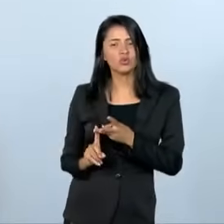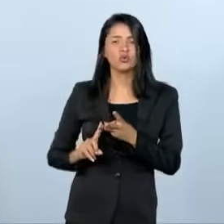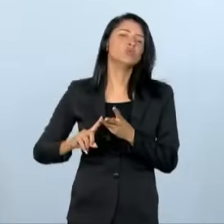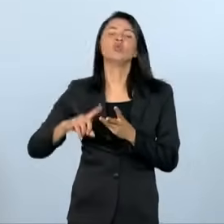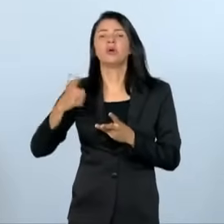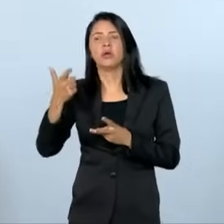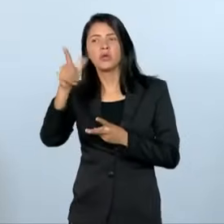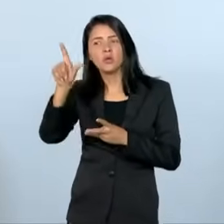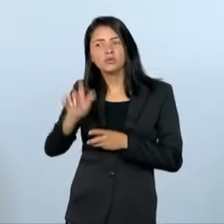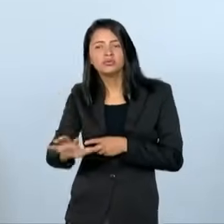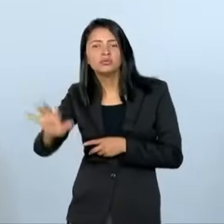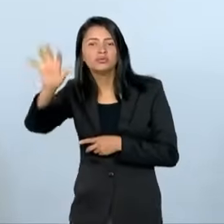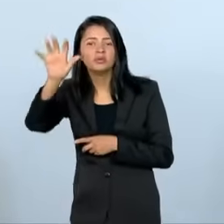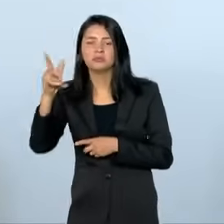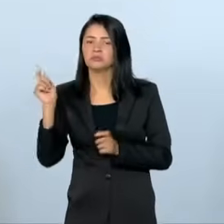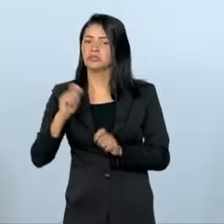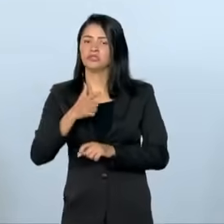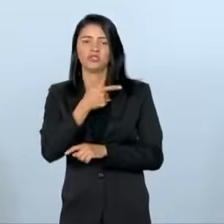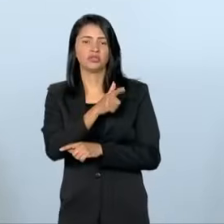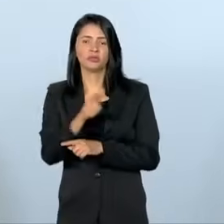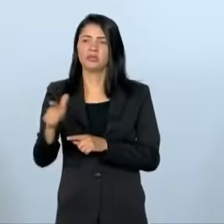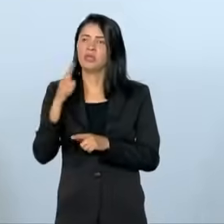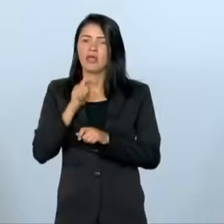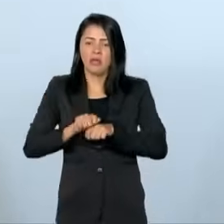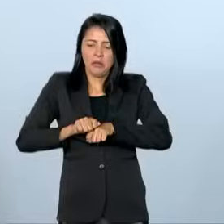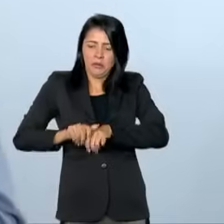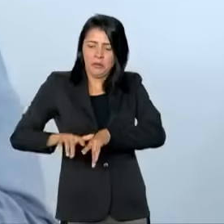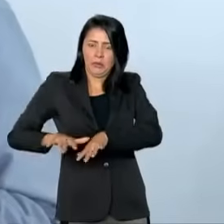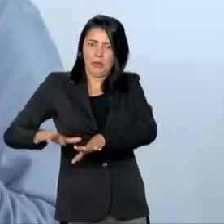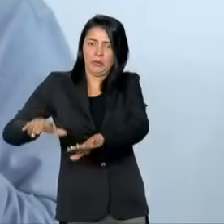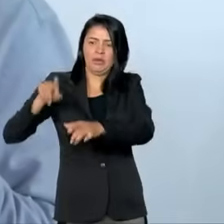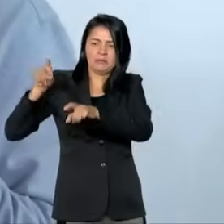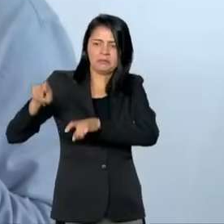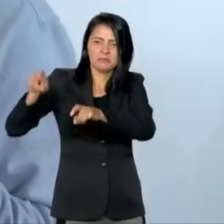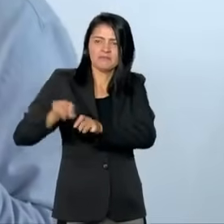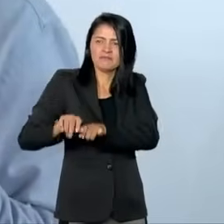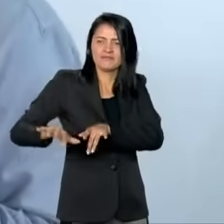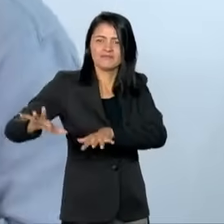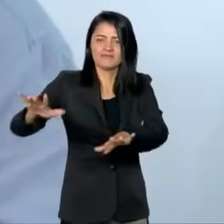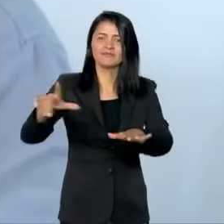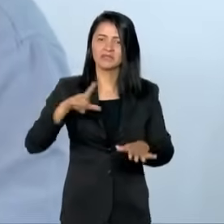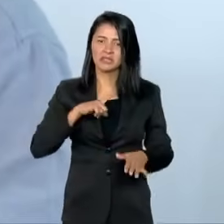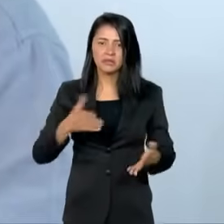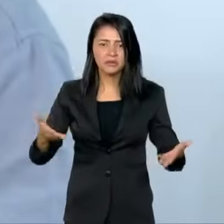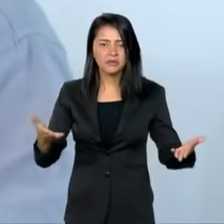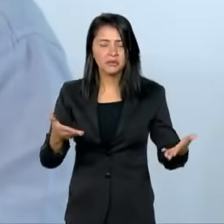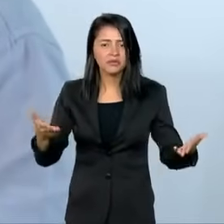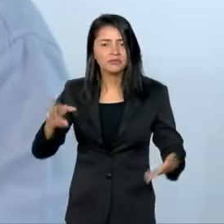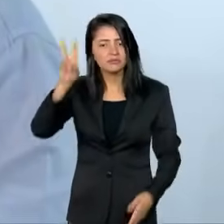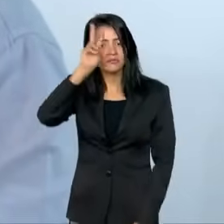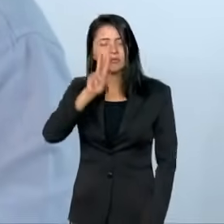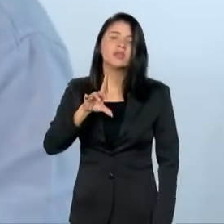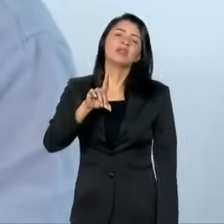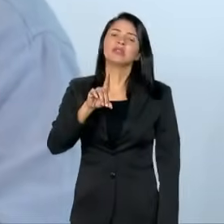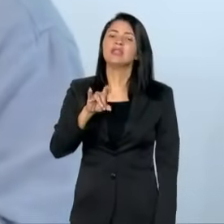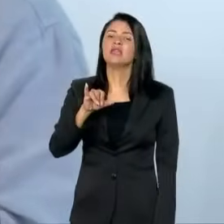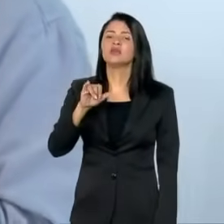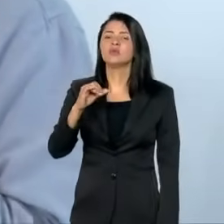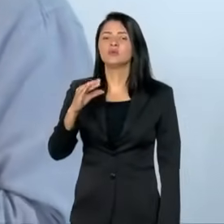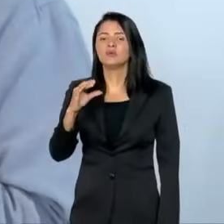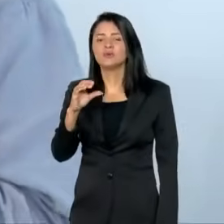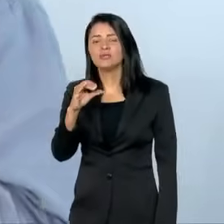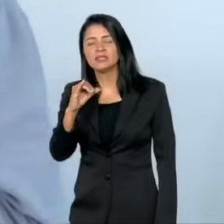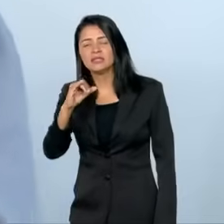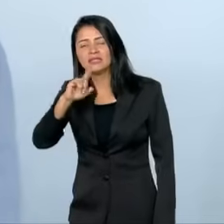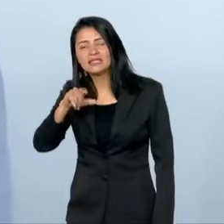país, possivelmente a gente não tivesse a pujança da nossa produção agrícola que temos hoje. Eu lembro que o Delfim Neto era ministro da Fazenda e ele